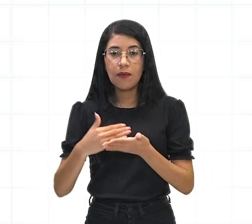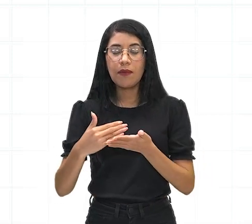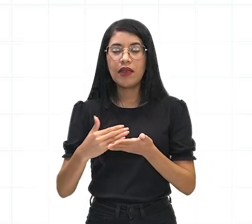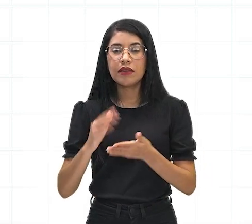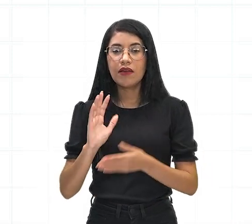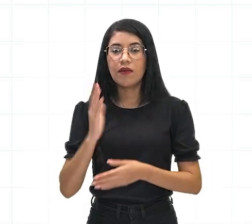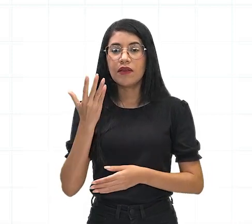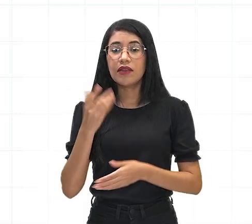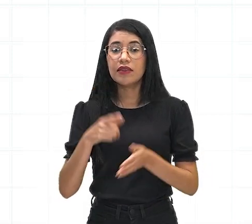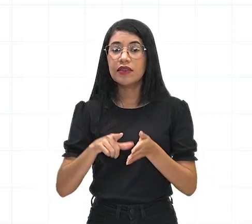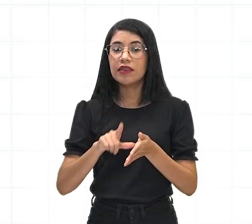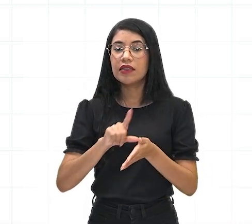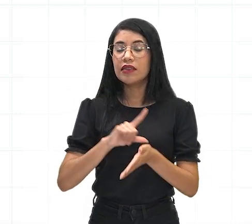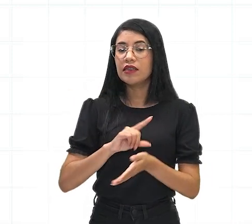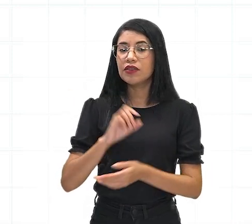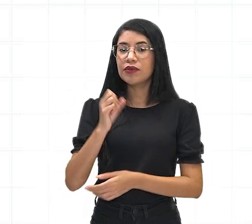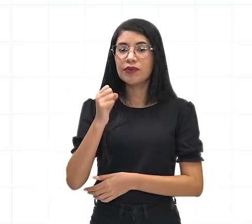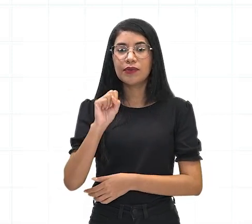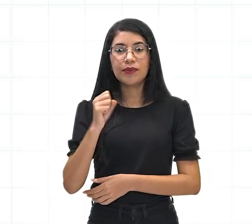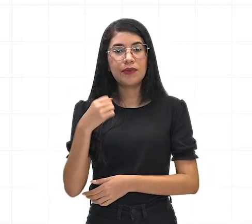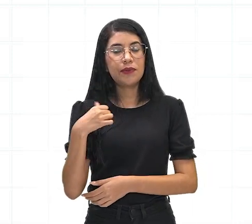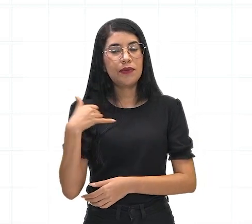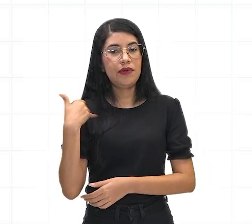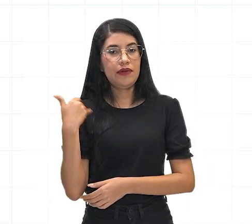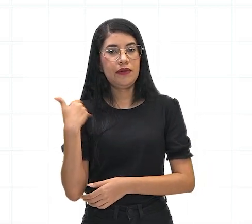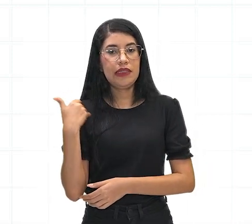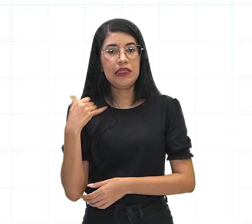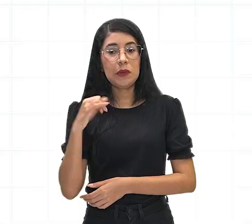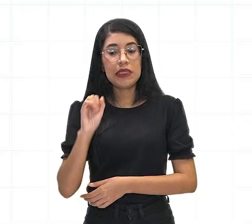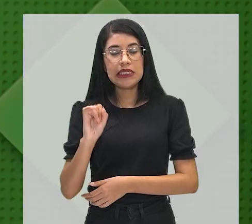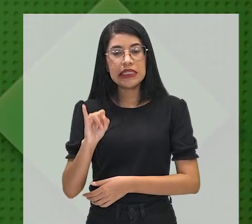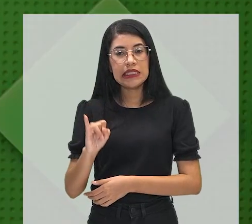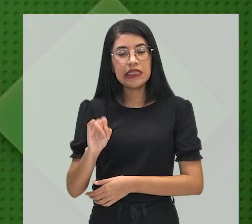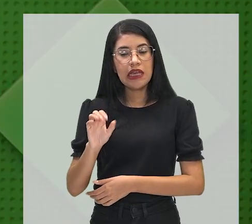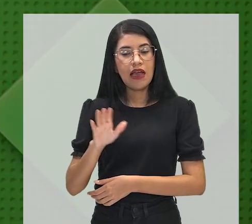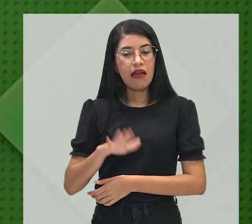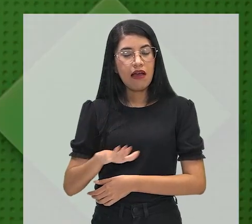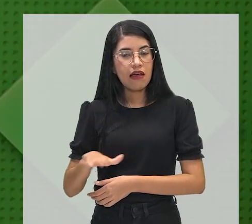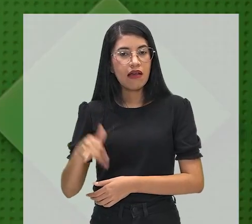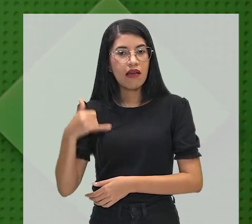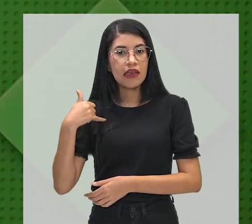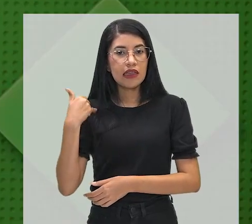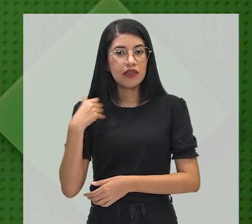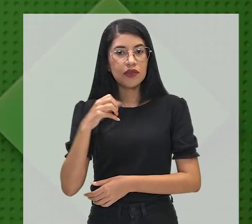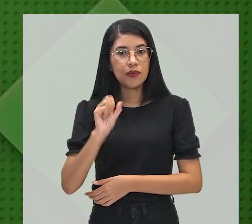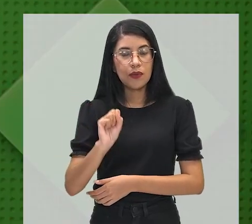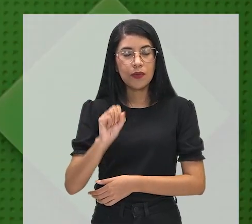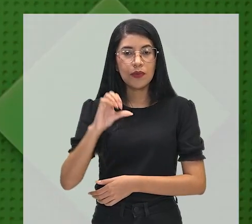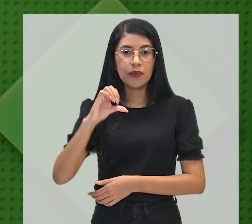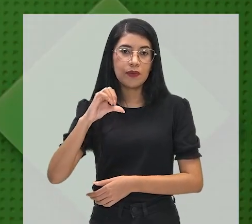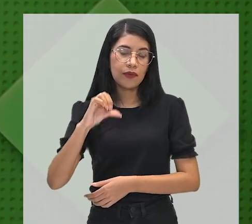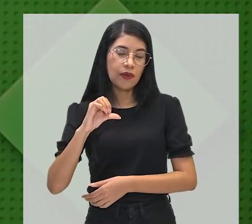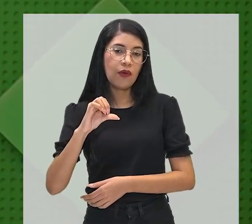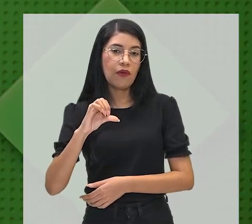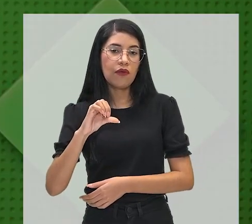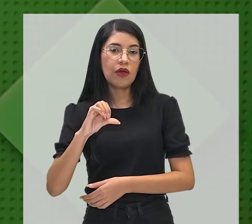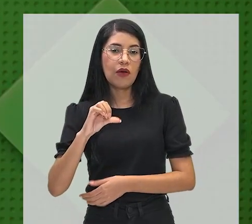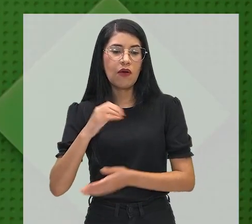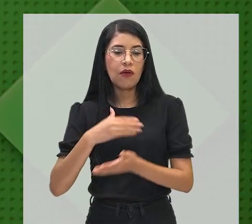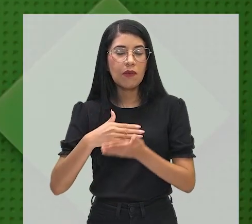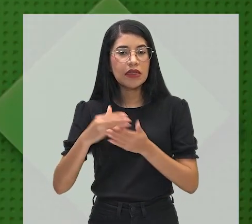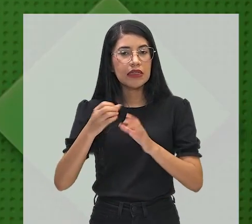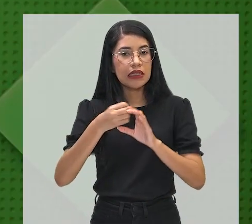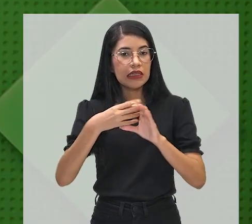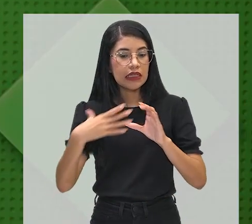eles começam a acontecer antes dos 8 anos. Então, se uma criança de 8, 9 anos, né, começa a ter